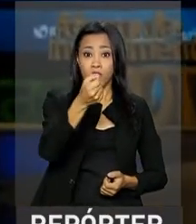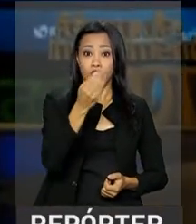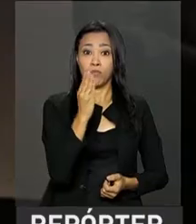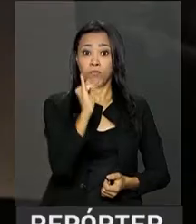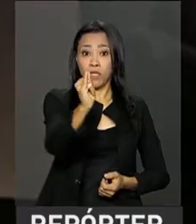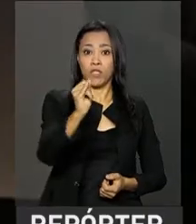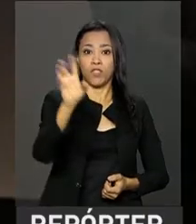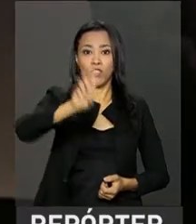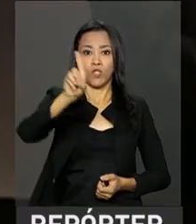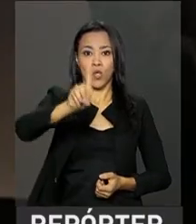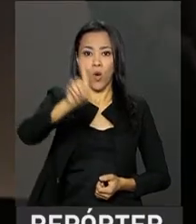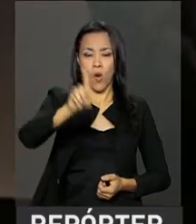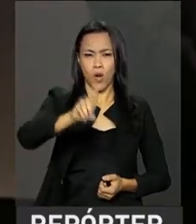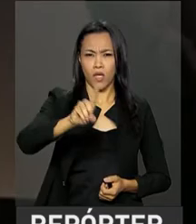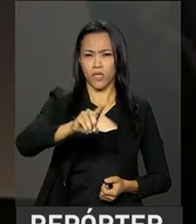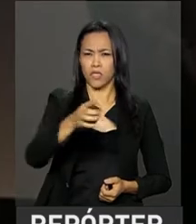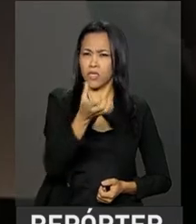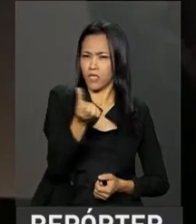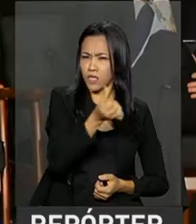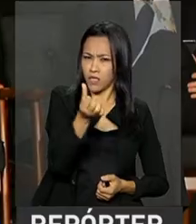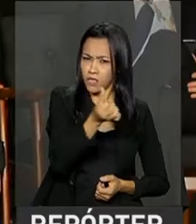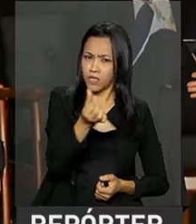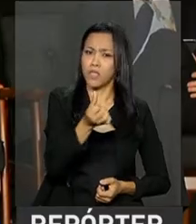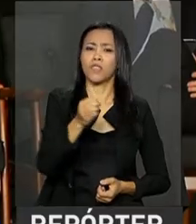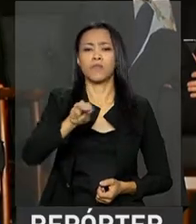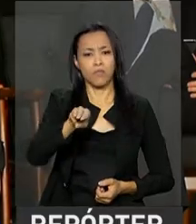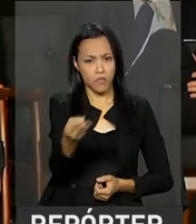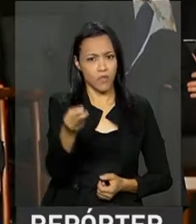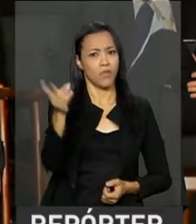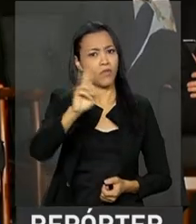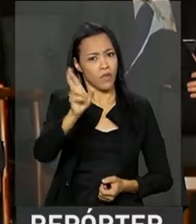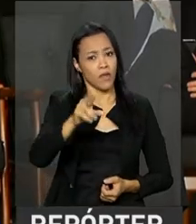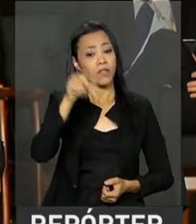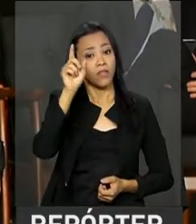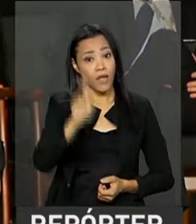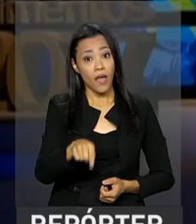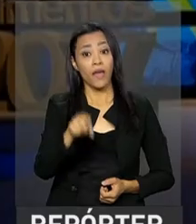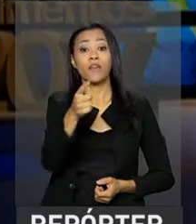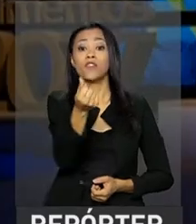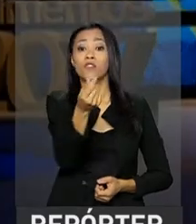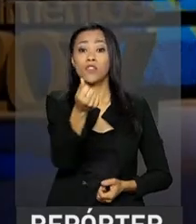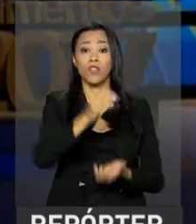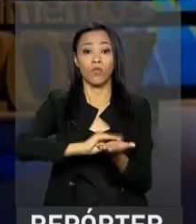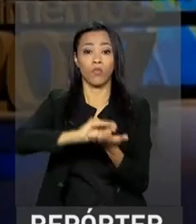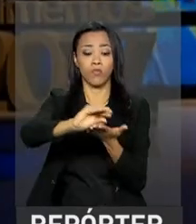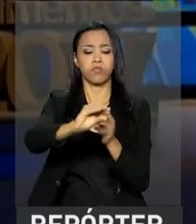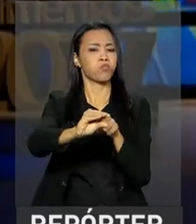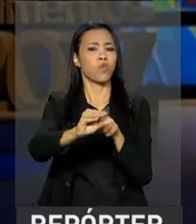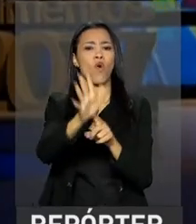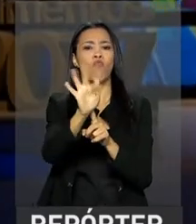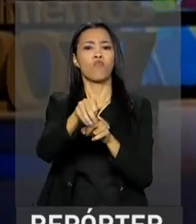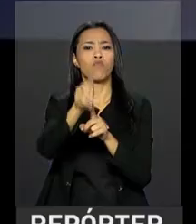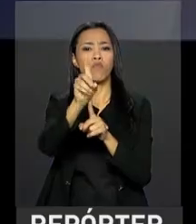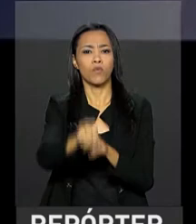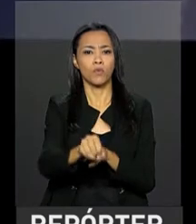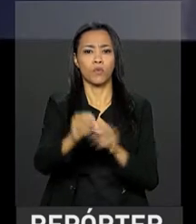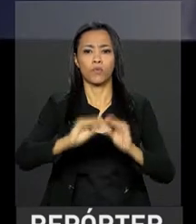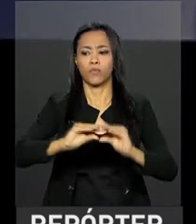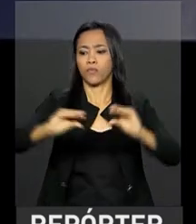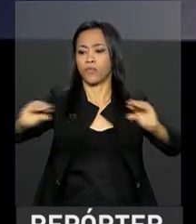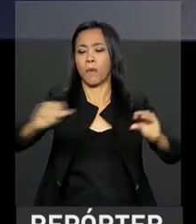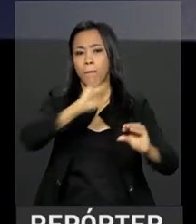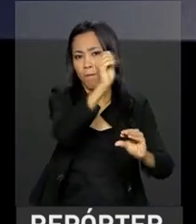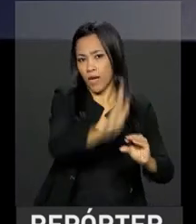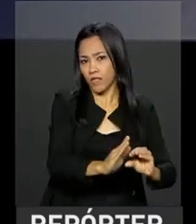algo em torno de 66 bilhões de reais este é o volume de recursos previsto para o fundo de cooperação brasil china anunciado